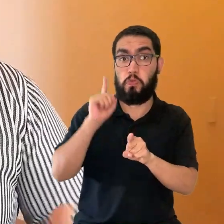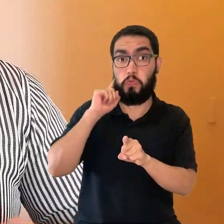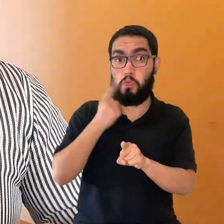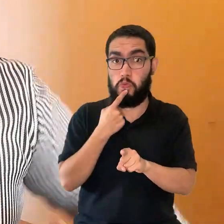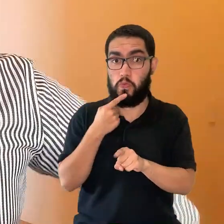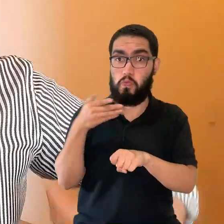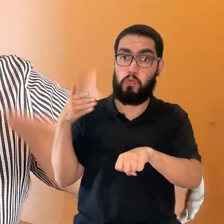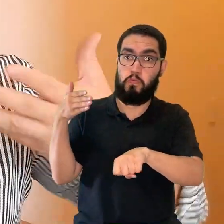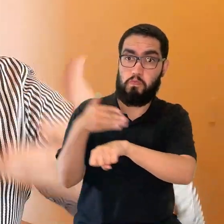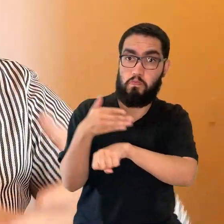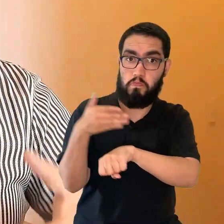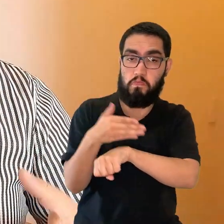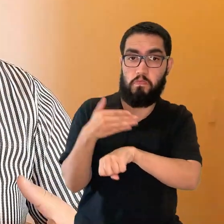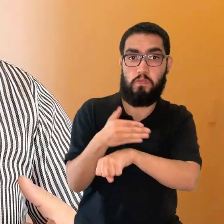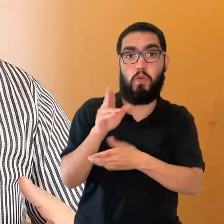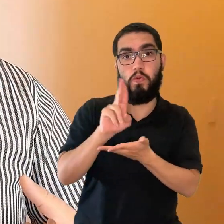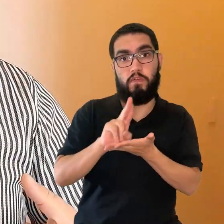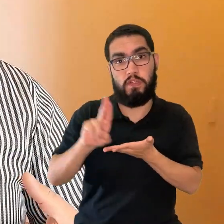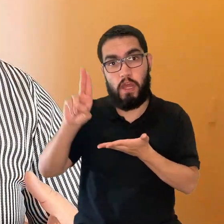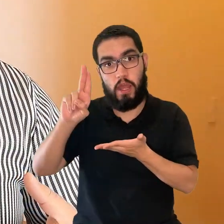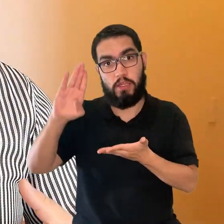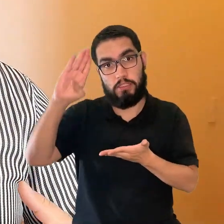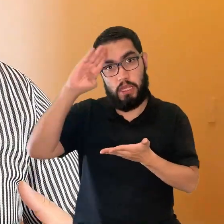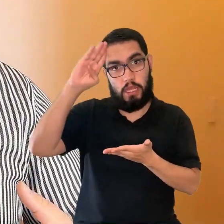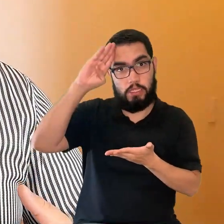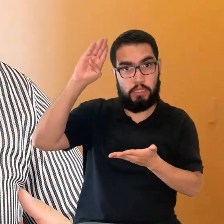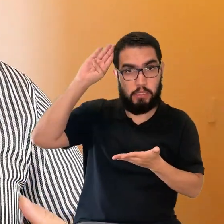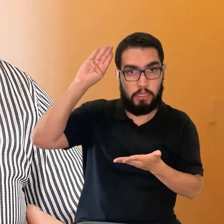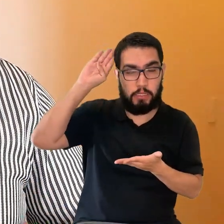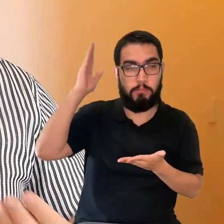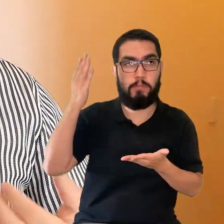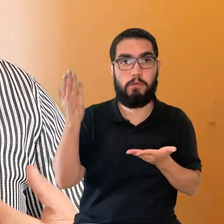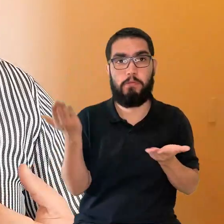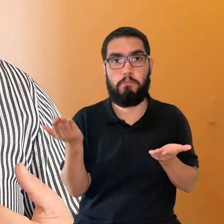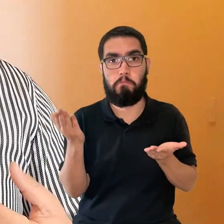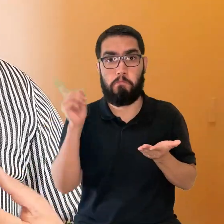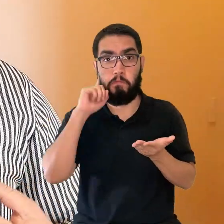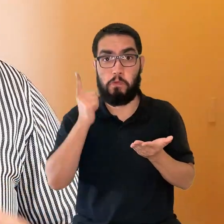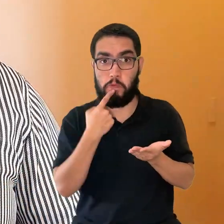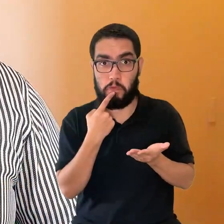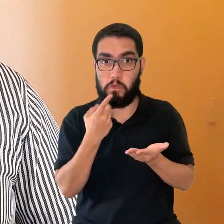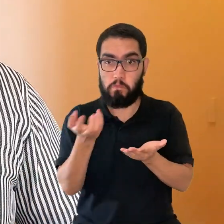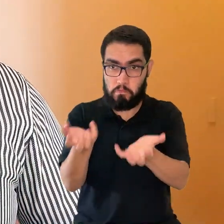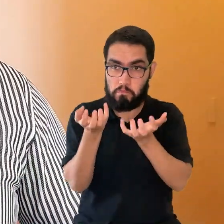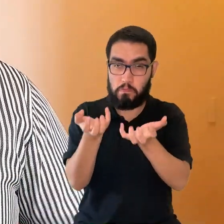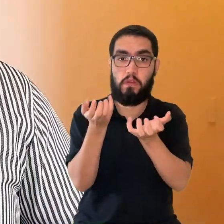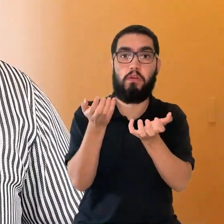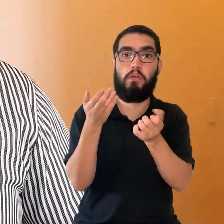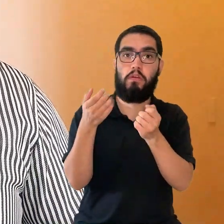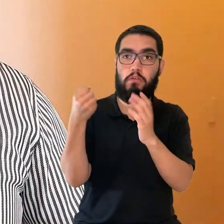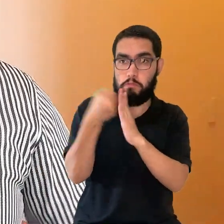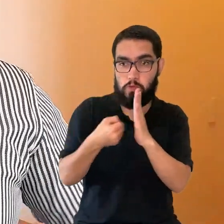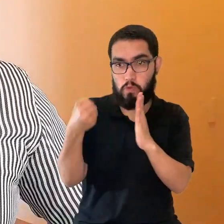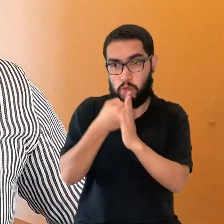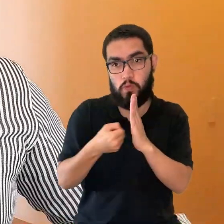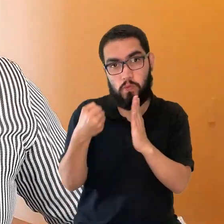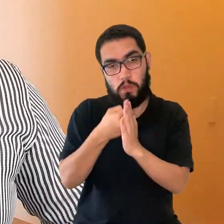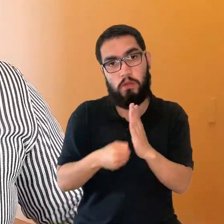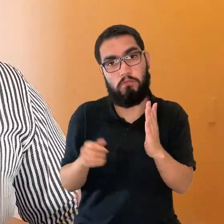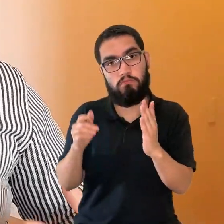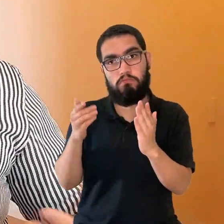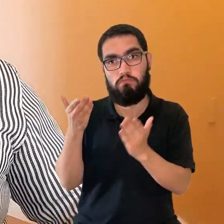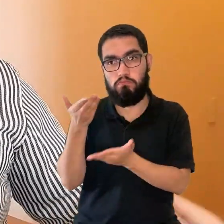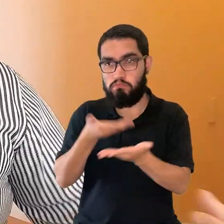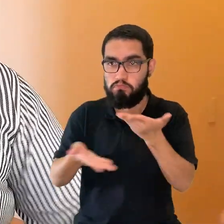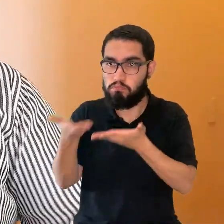surdo estar mais dentro das universidades, do ambiente acadêmico, e do surdo querer e lutar para ter